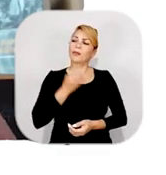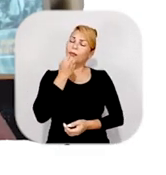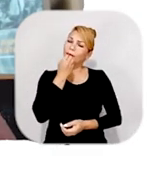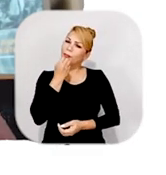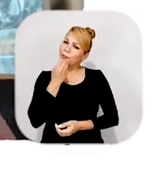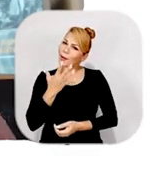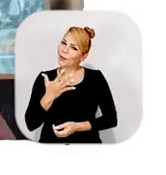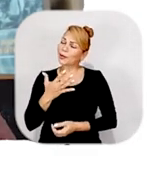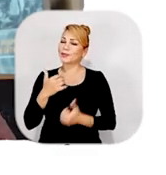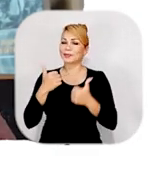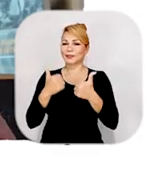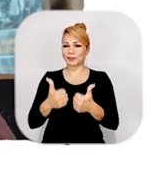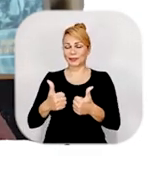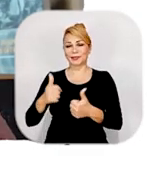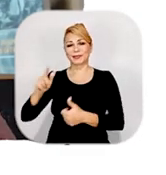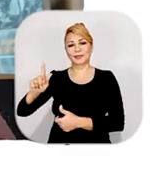Gleice,